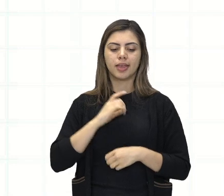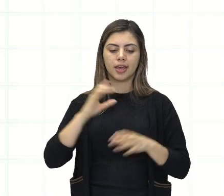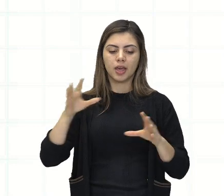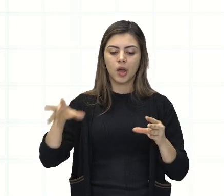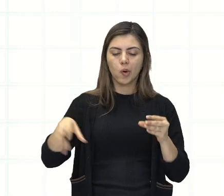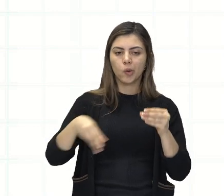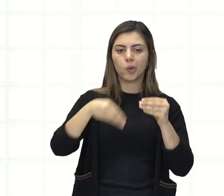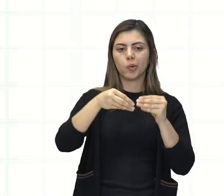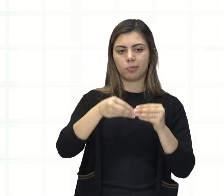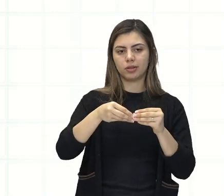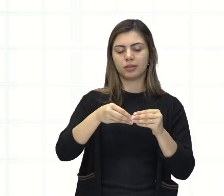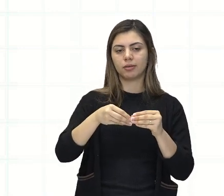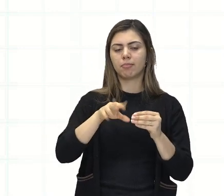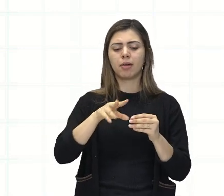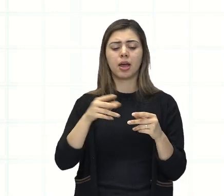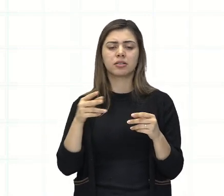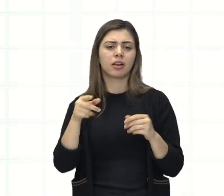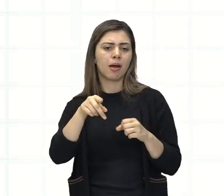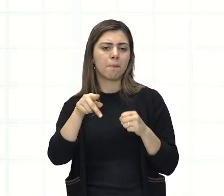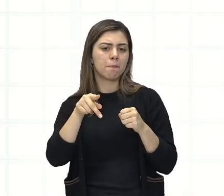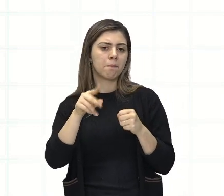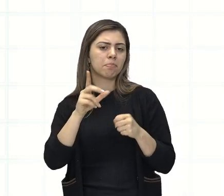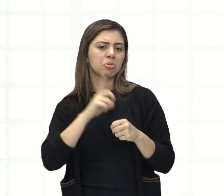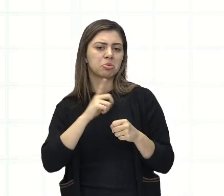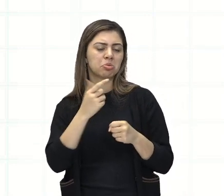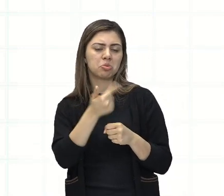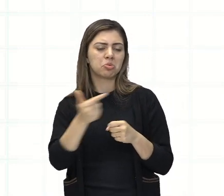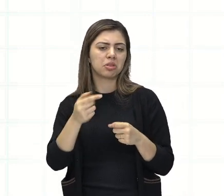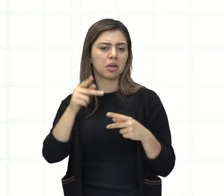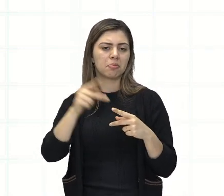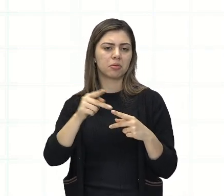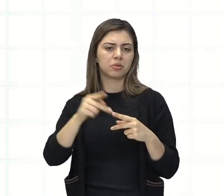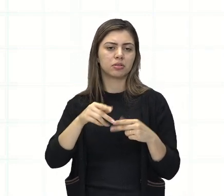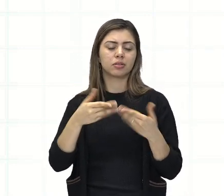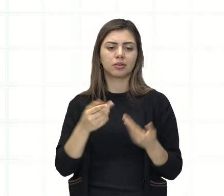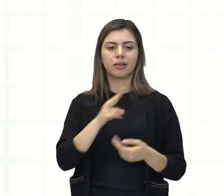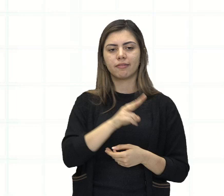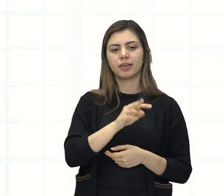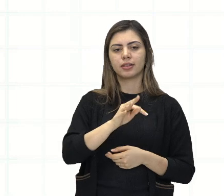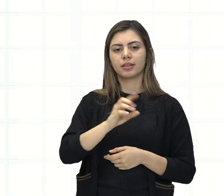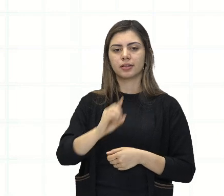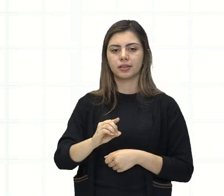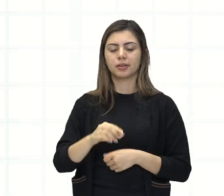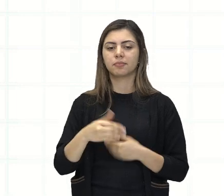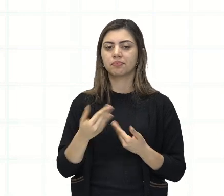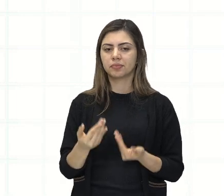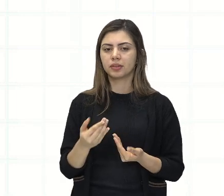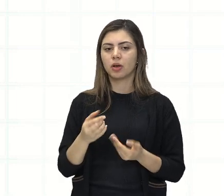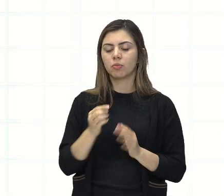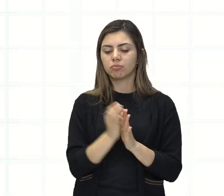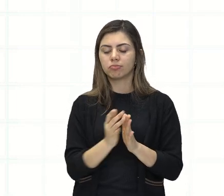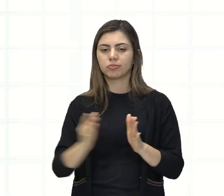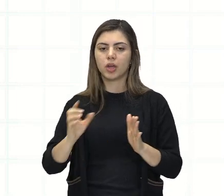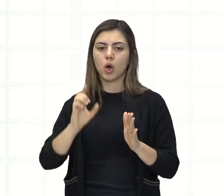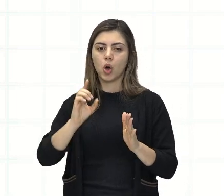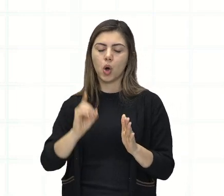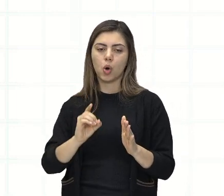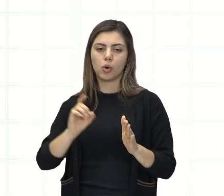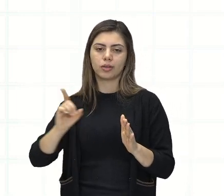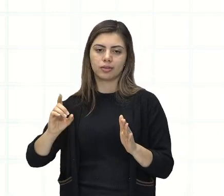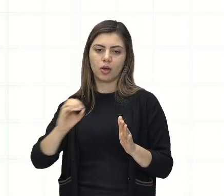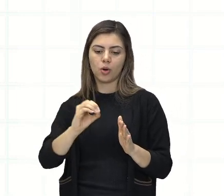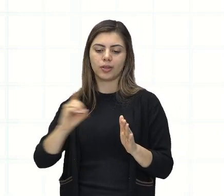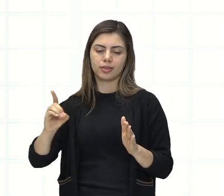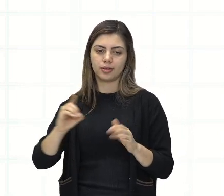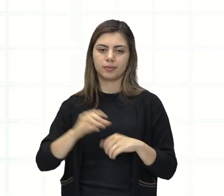sentido. Não há preposição. Então, vai ser verbo transitivo direto. Isso aqui que está completando o objeto direto.